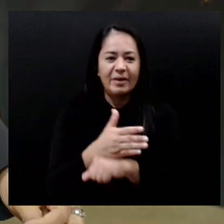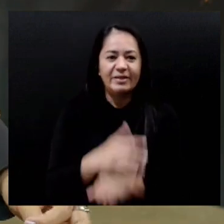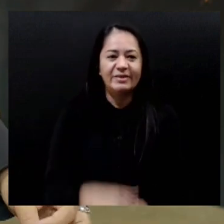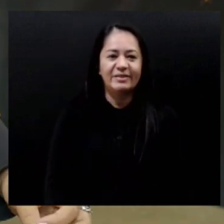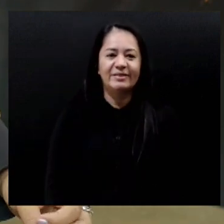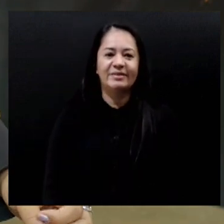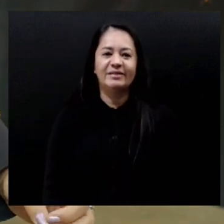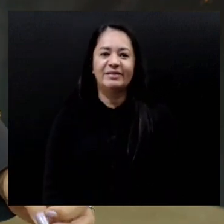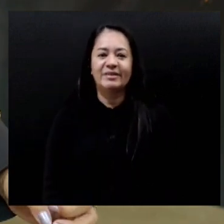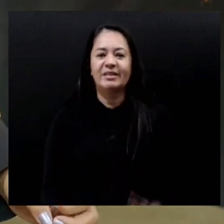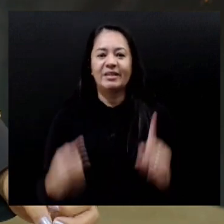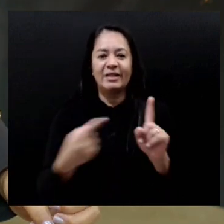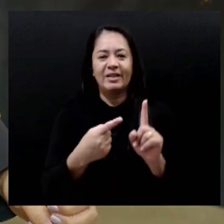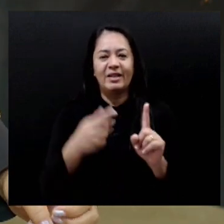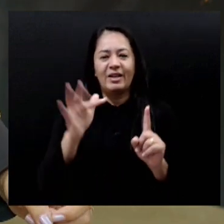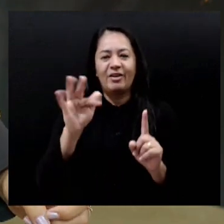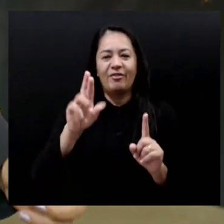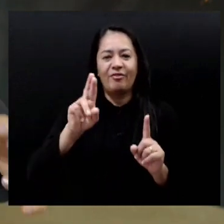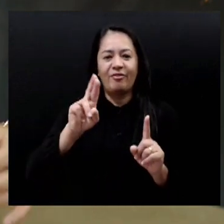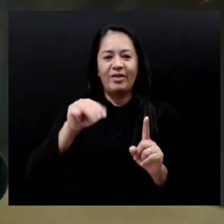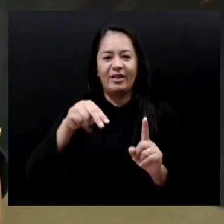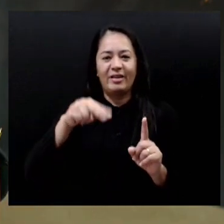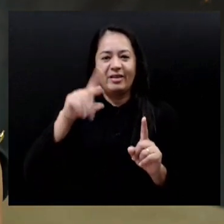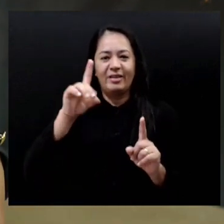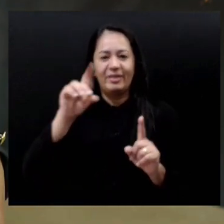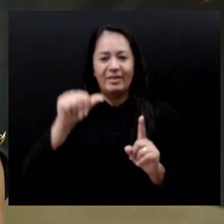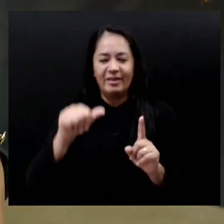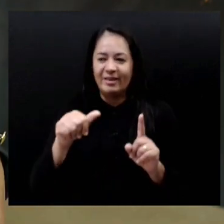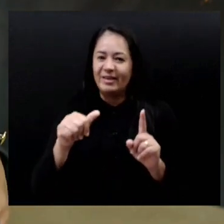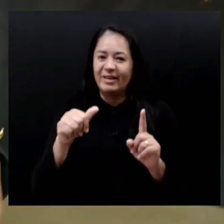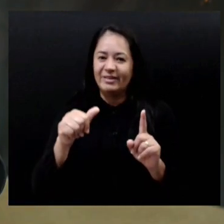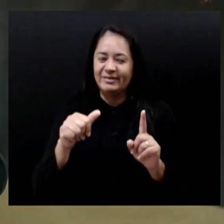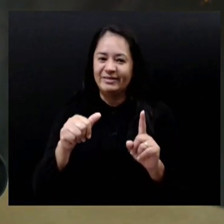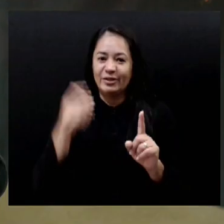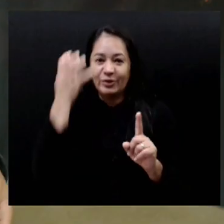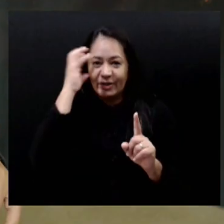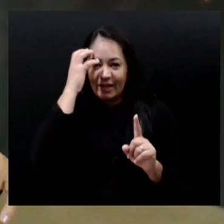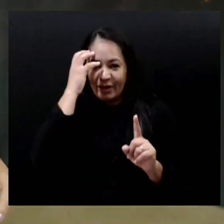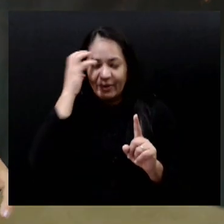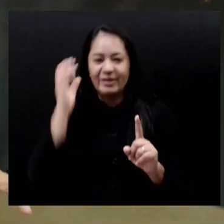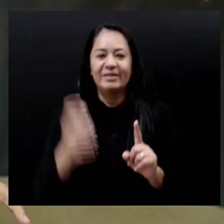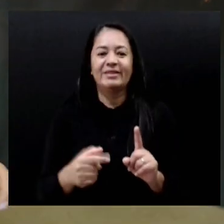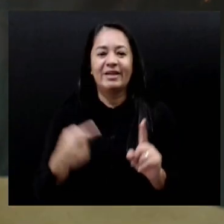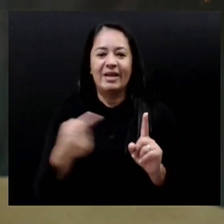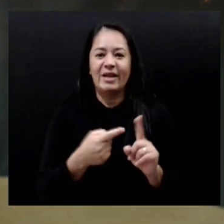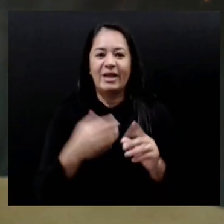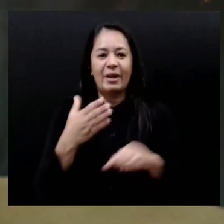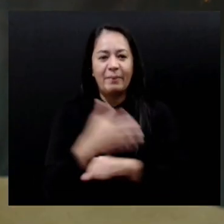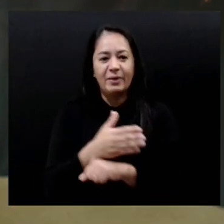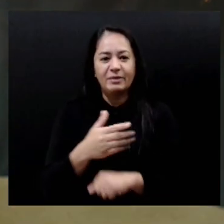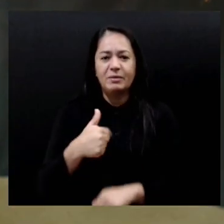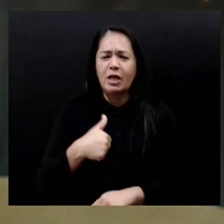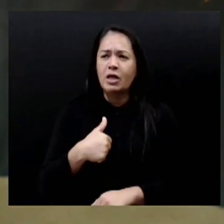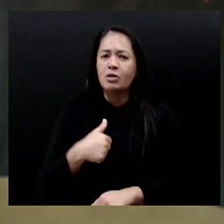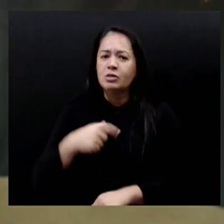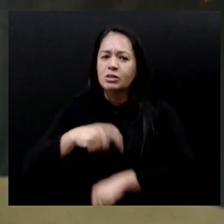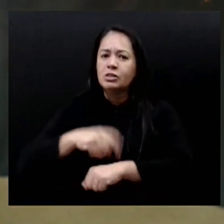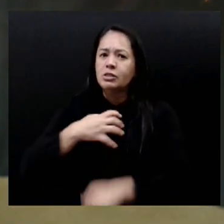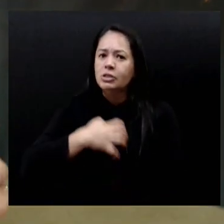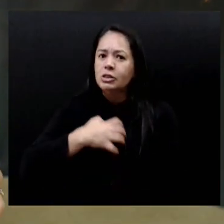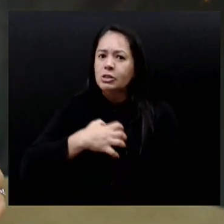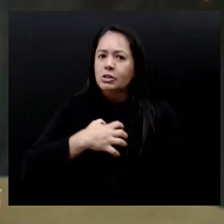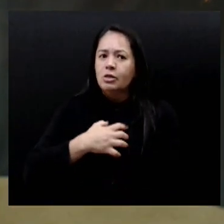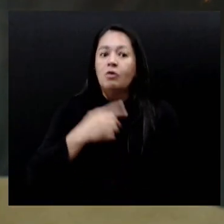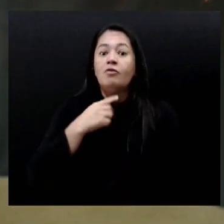Fernanda do Taquaral, bom dia, Fer, como é que você tá? Tudo bem? Fernanda sempre participa com a gente. Quando fico com raiva, tenho vontade de sumir e não consigo dizer